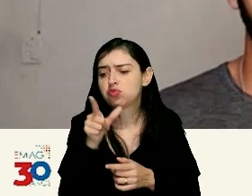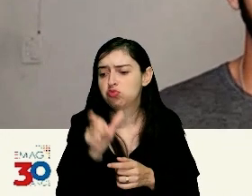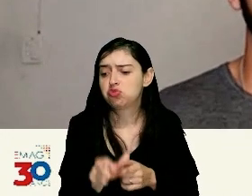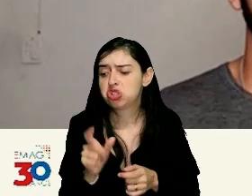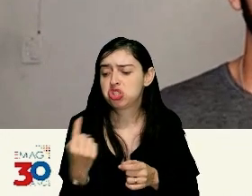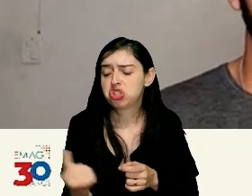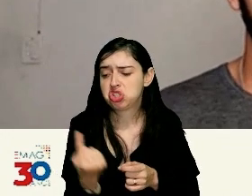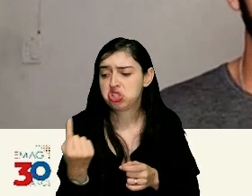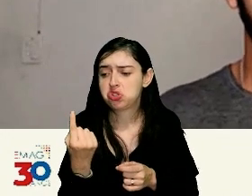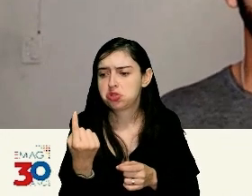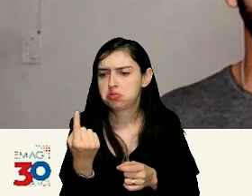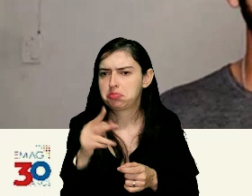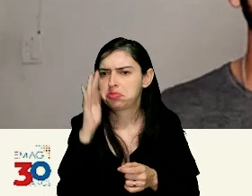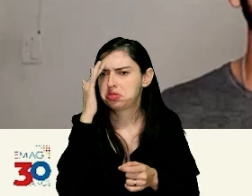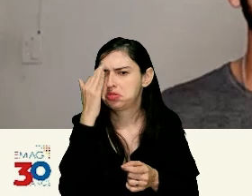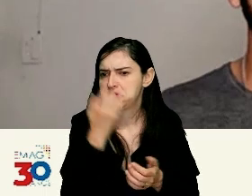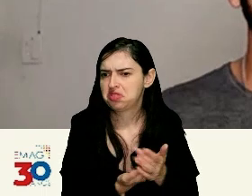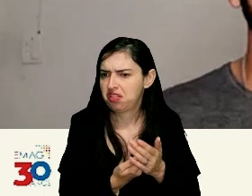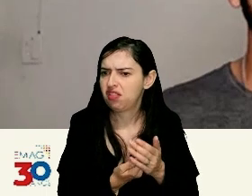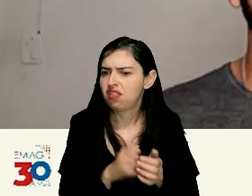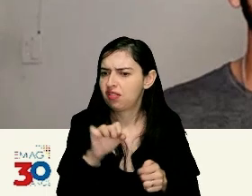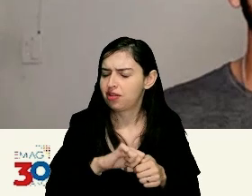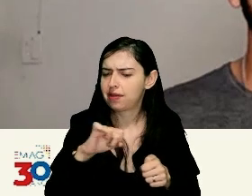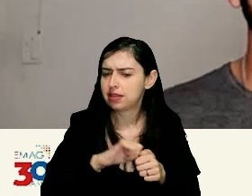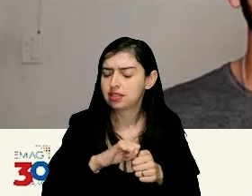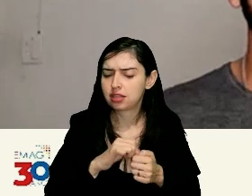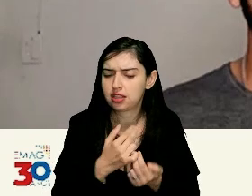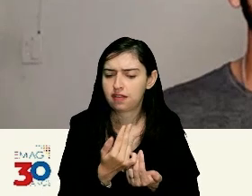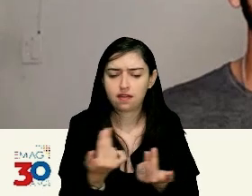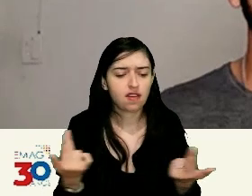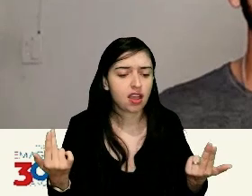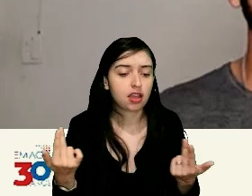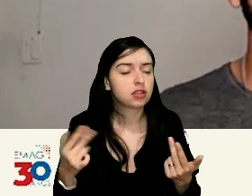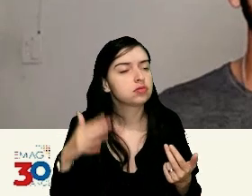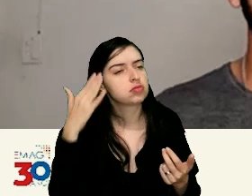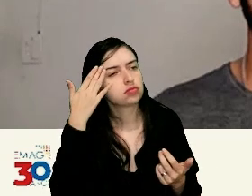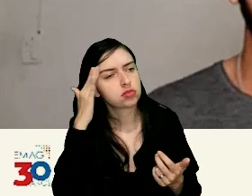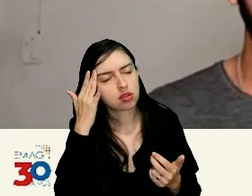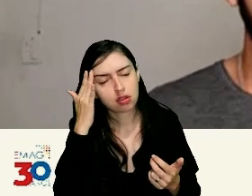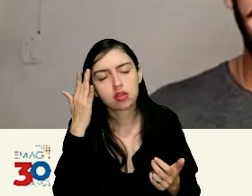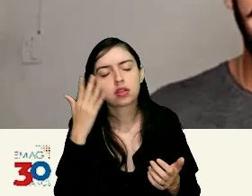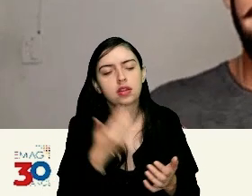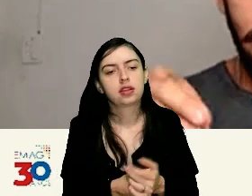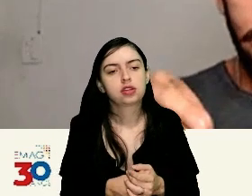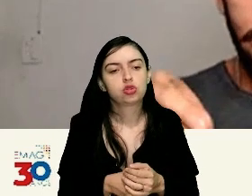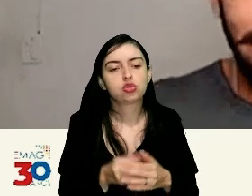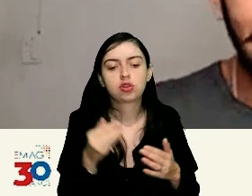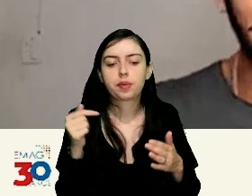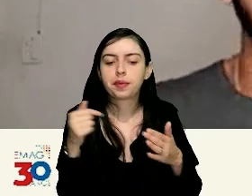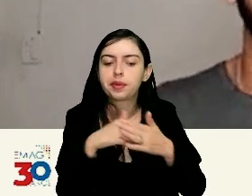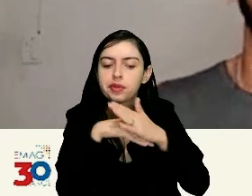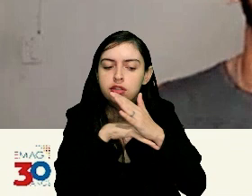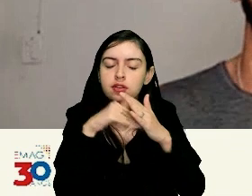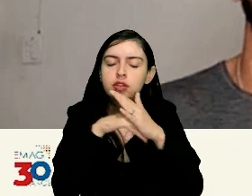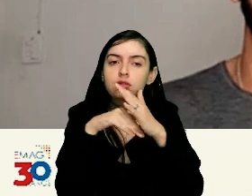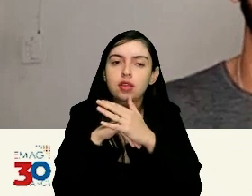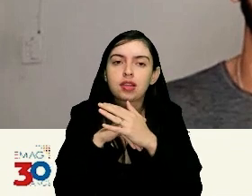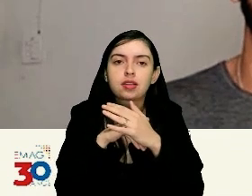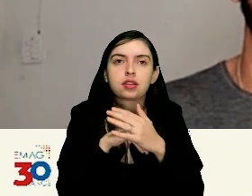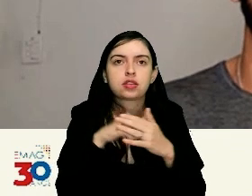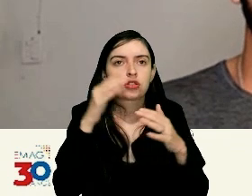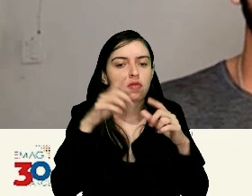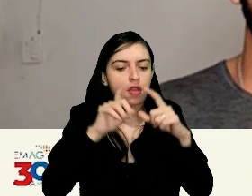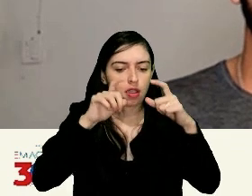isso? Então são várias coisas que nós acreditamos, que estão forjadas, e que assim que a gente cai nesse lugar da